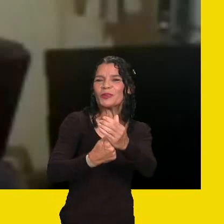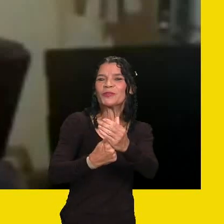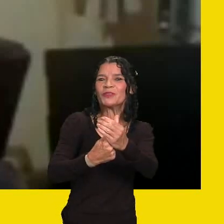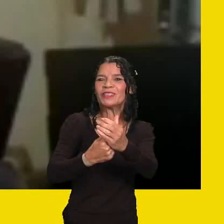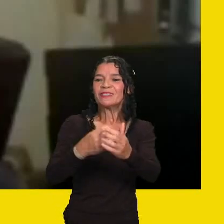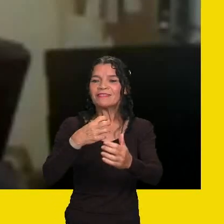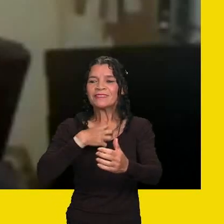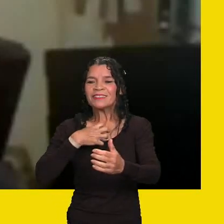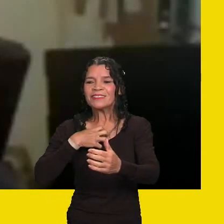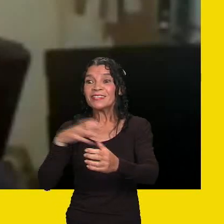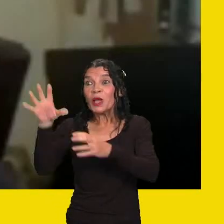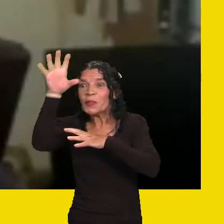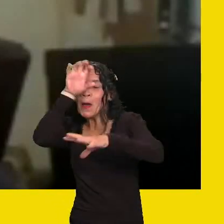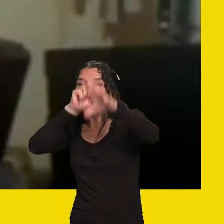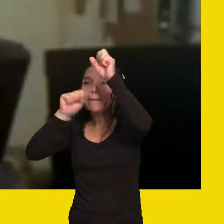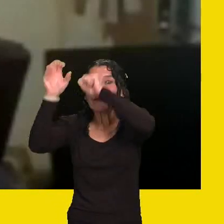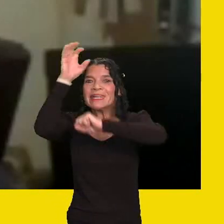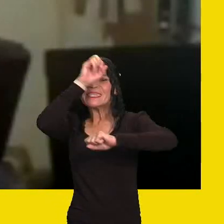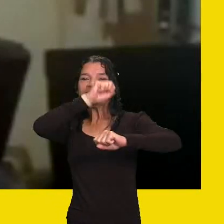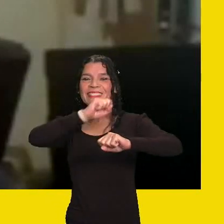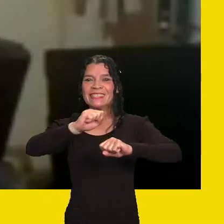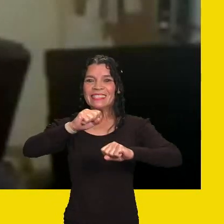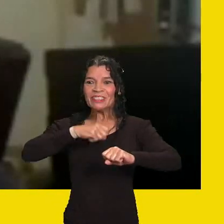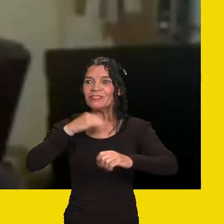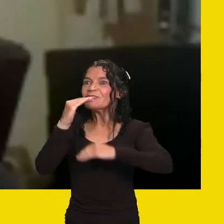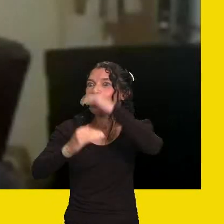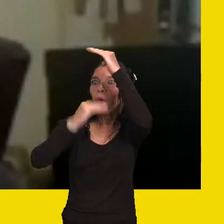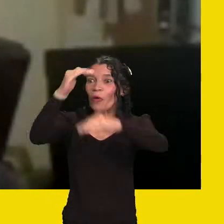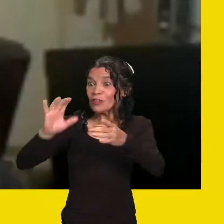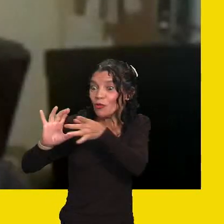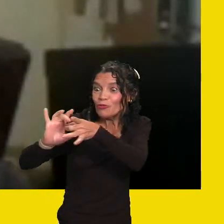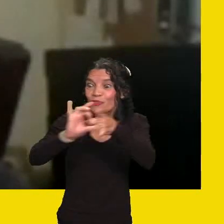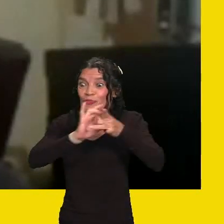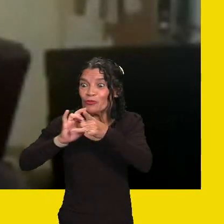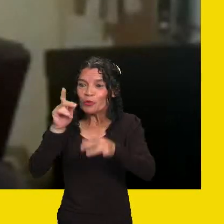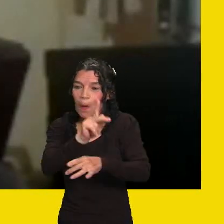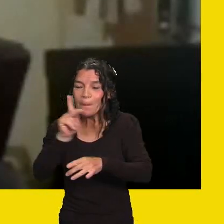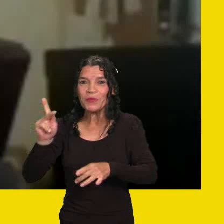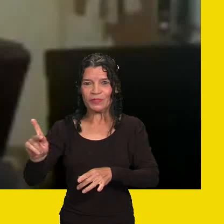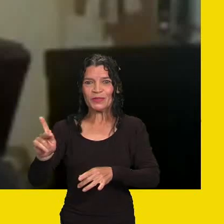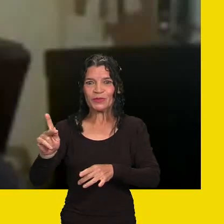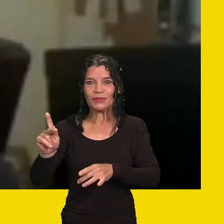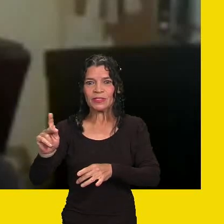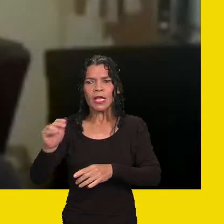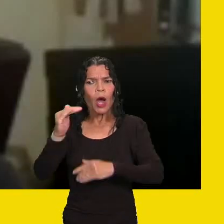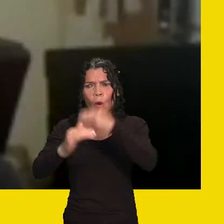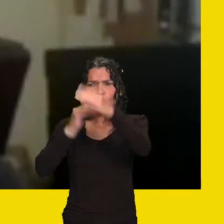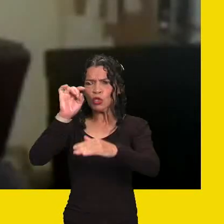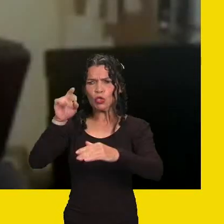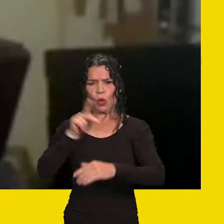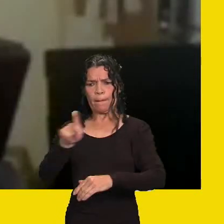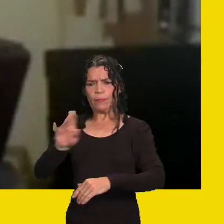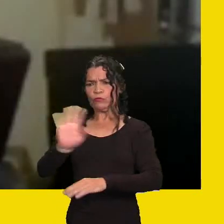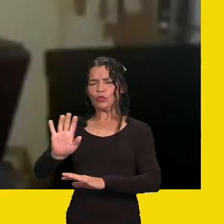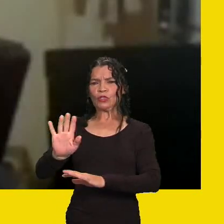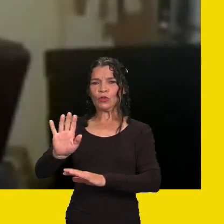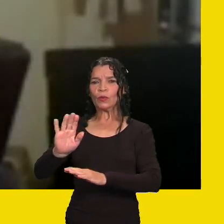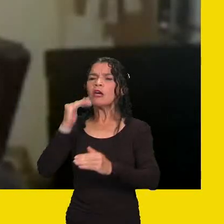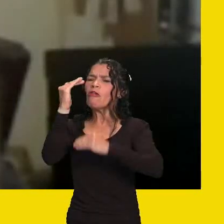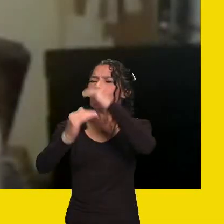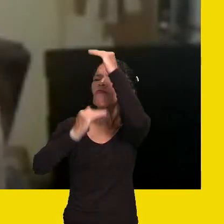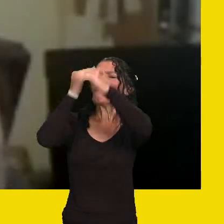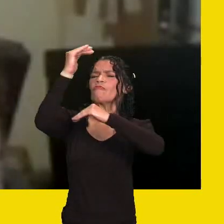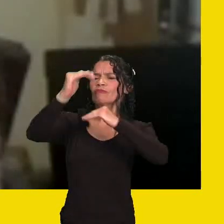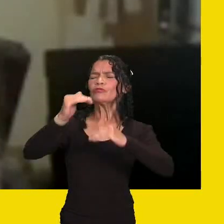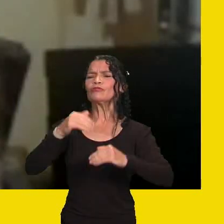eles estão aprendendo, que eles estão construindo junto, que não é um construir somente comigo, mas é um construir também